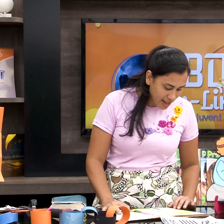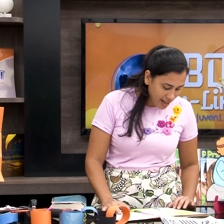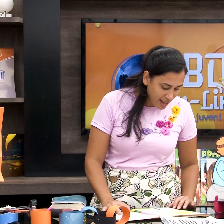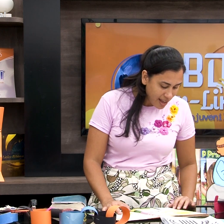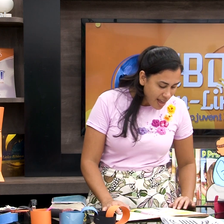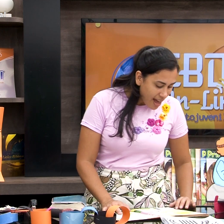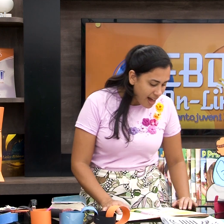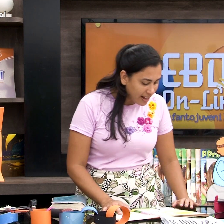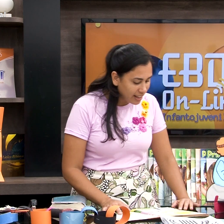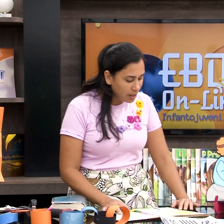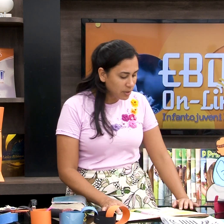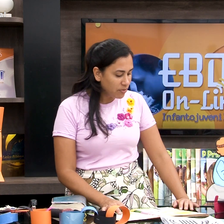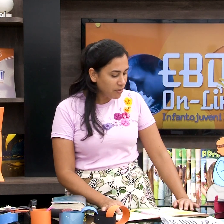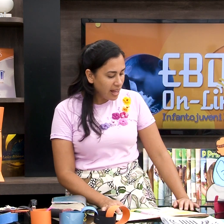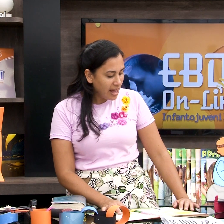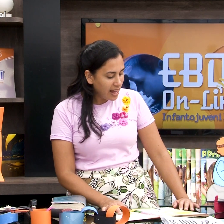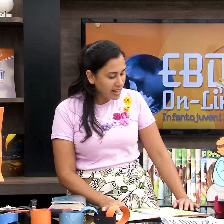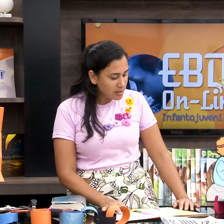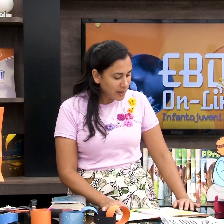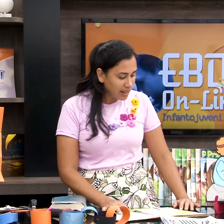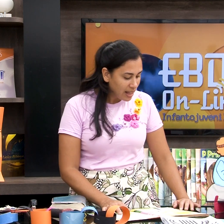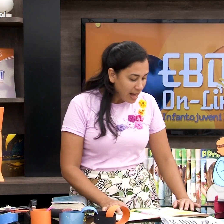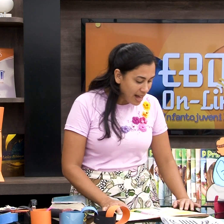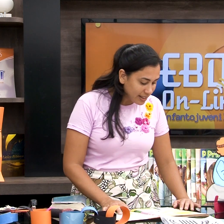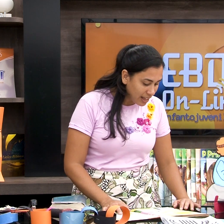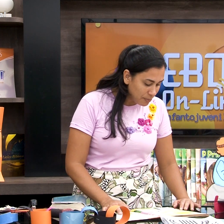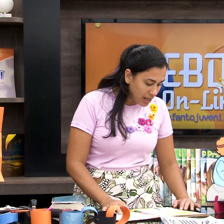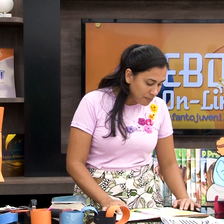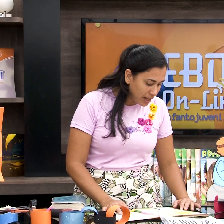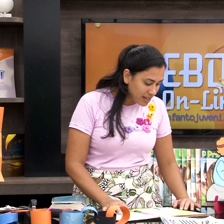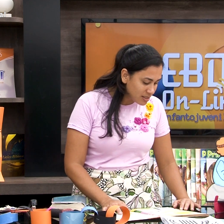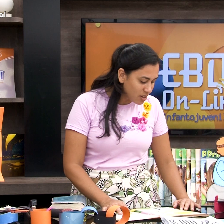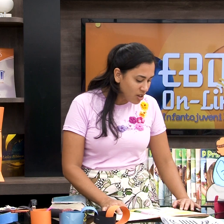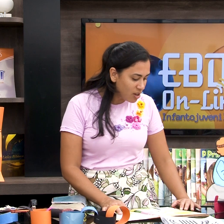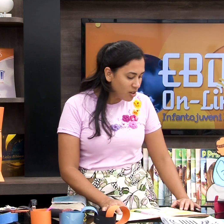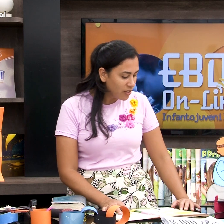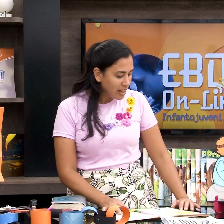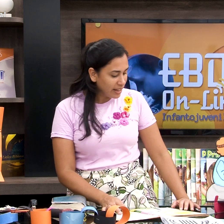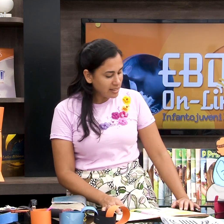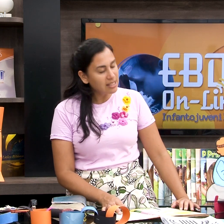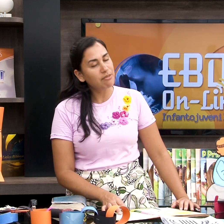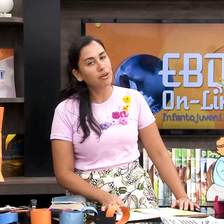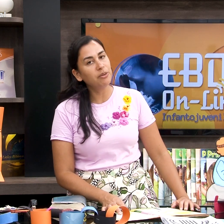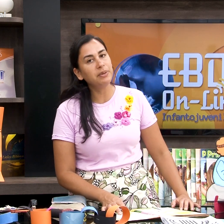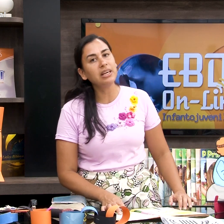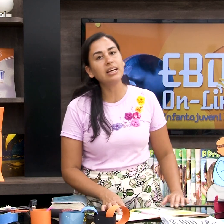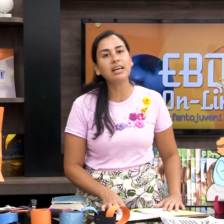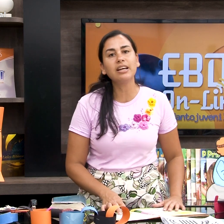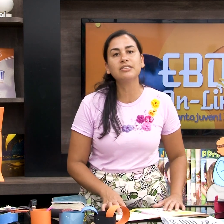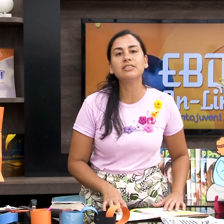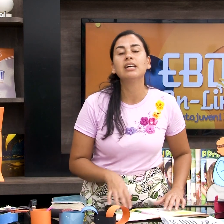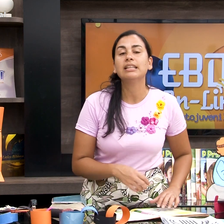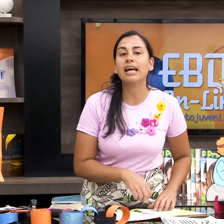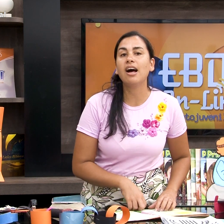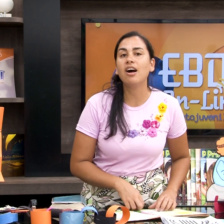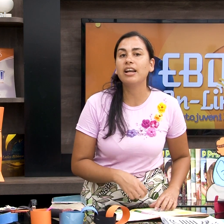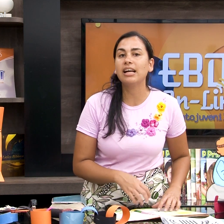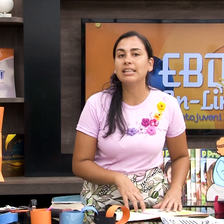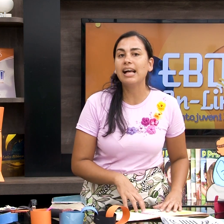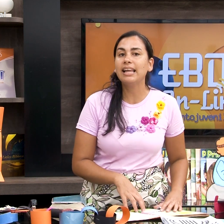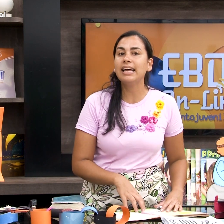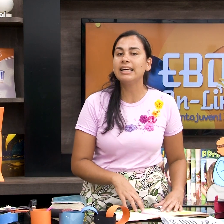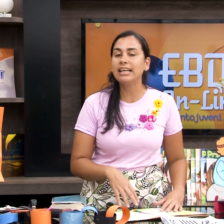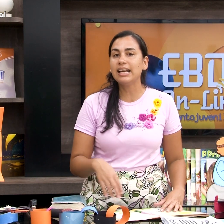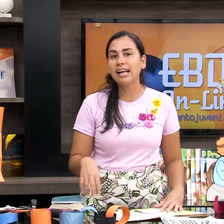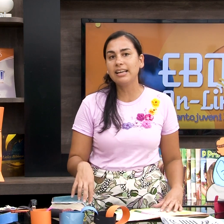agradecer a quem me fez bem, a quem me abençoou, quem esteve comigo na